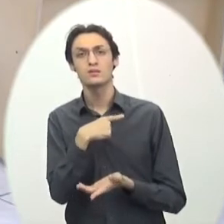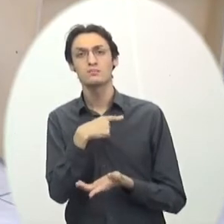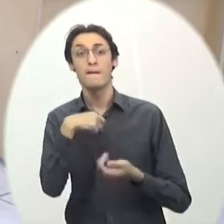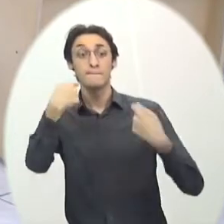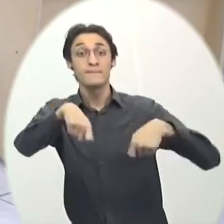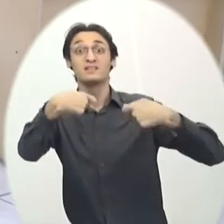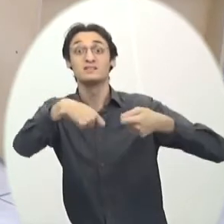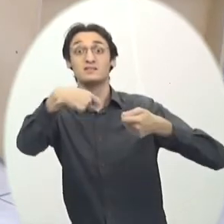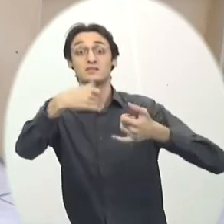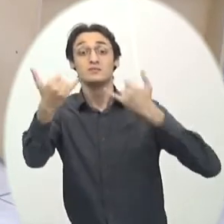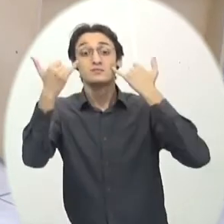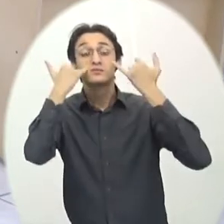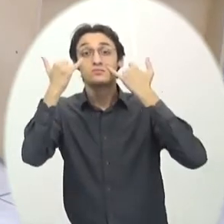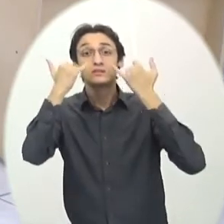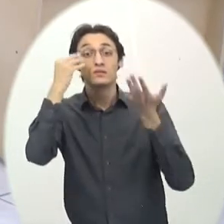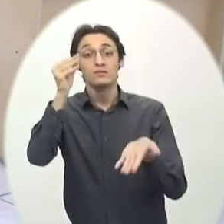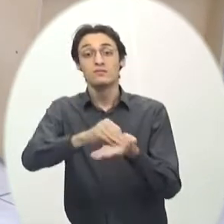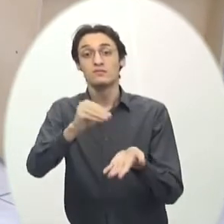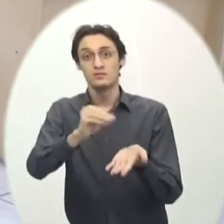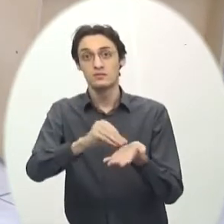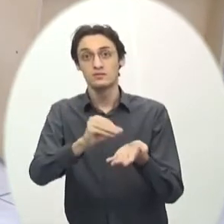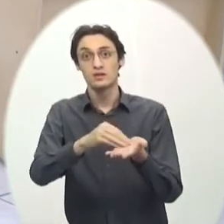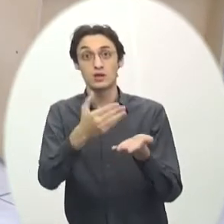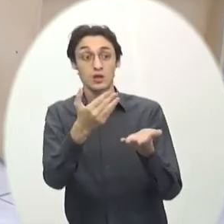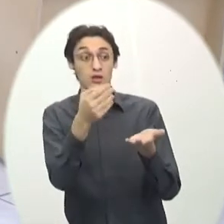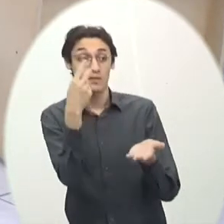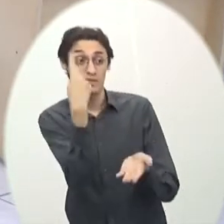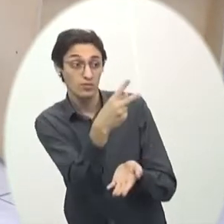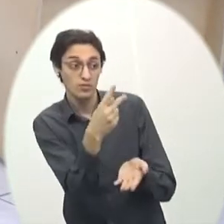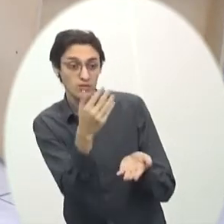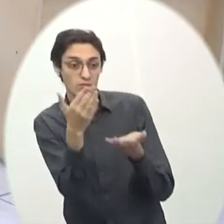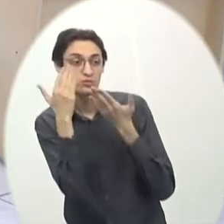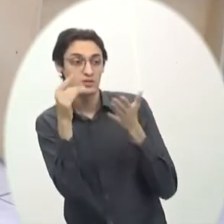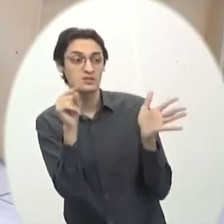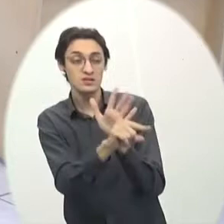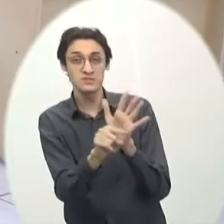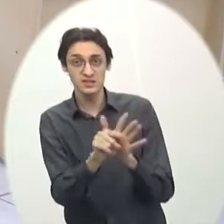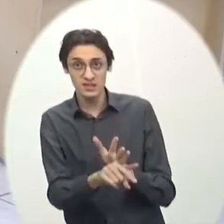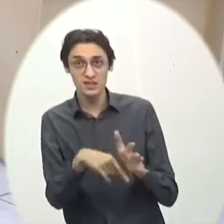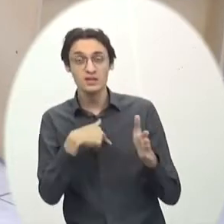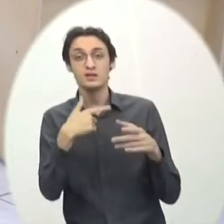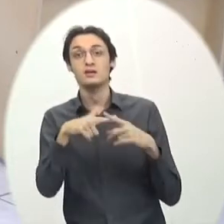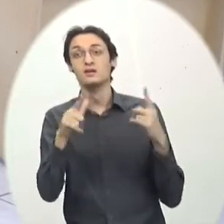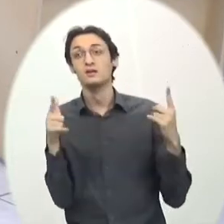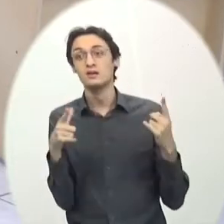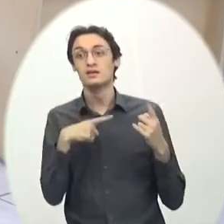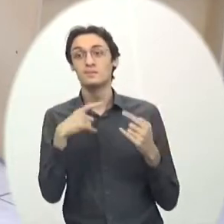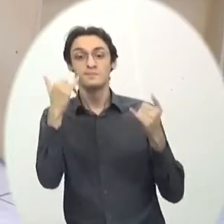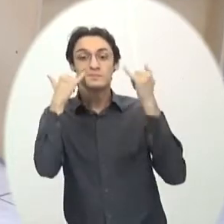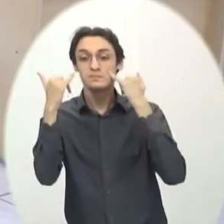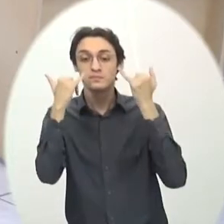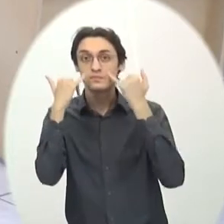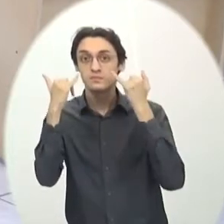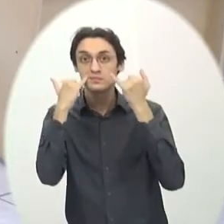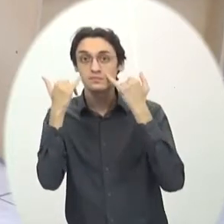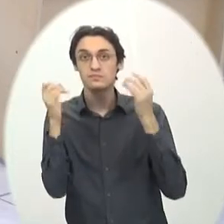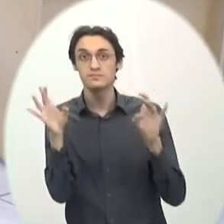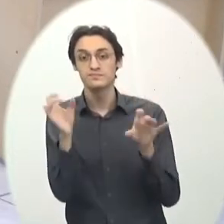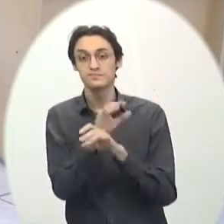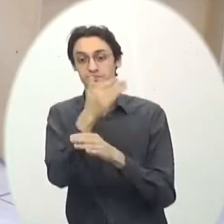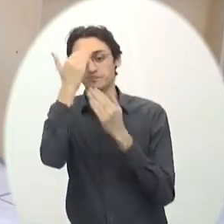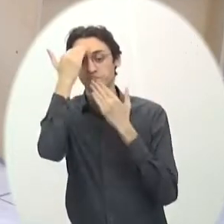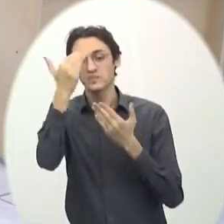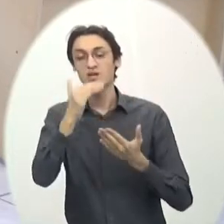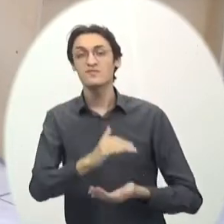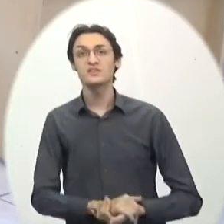informações. Não estamos duvidando de você, mas precisamos dessas informações. Seria isso. Obrigado,